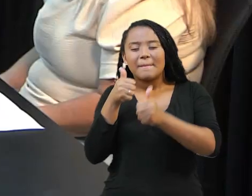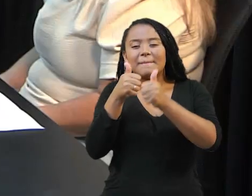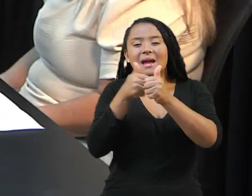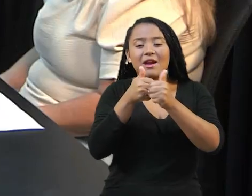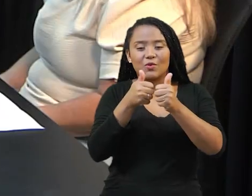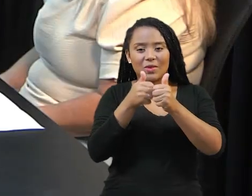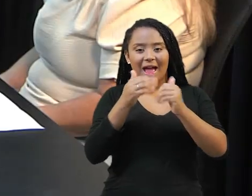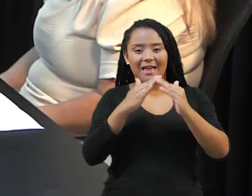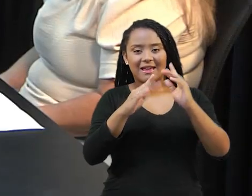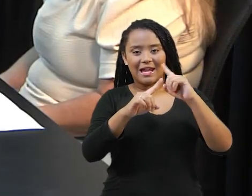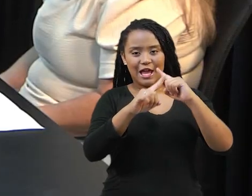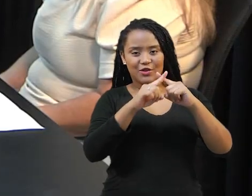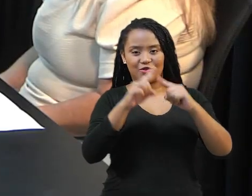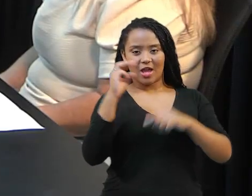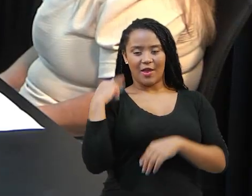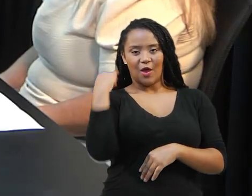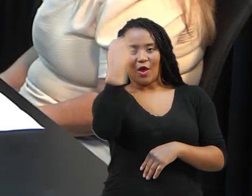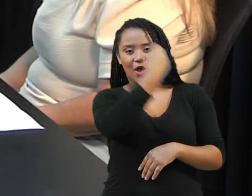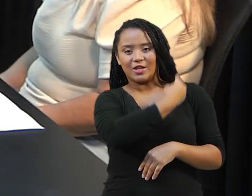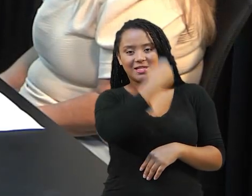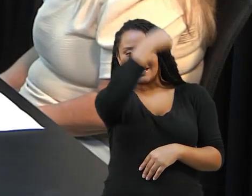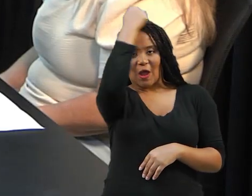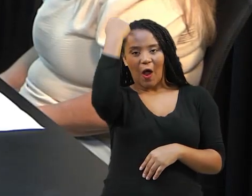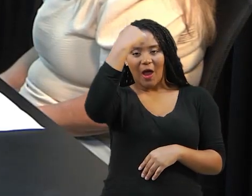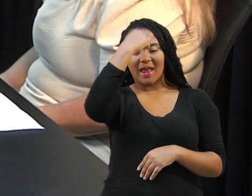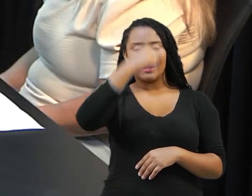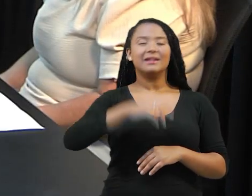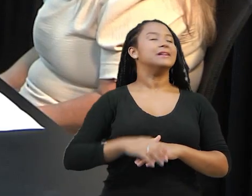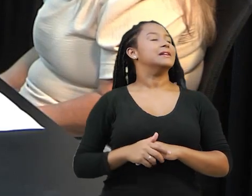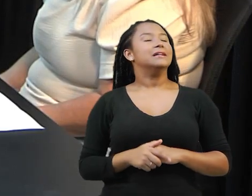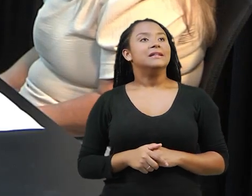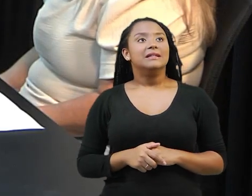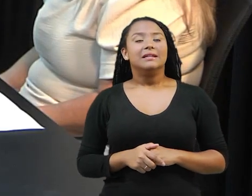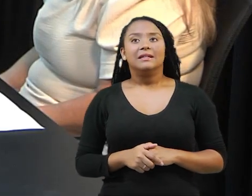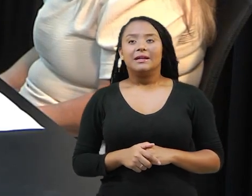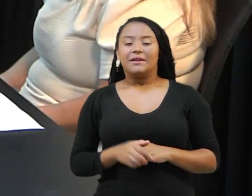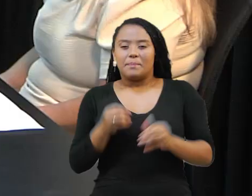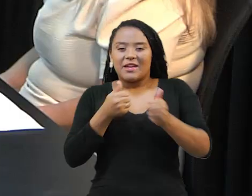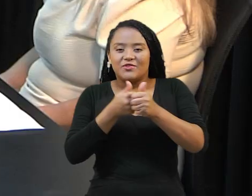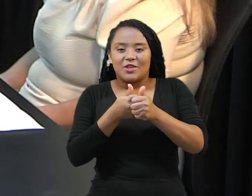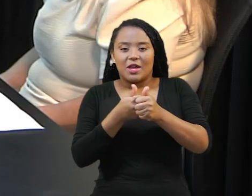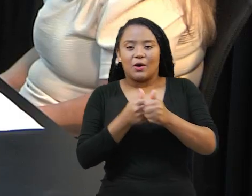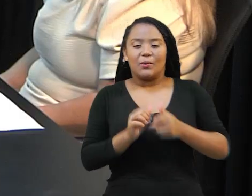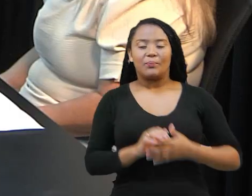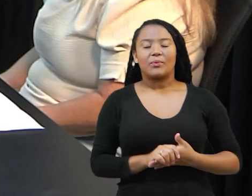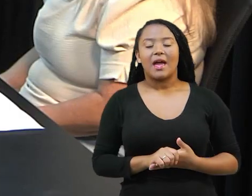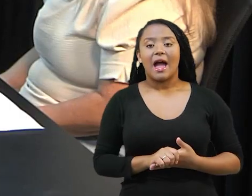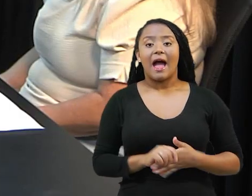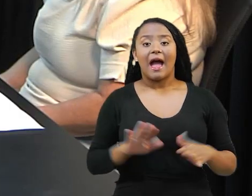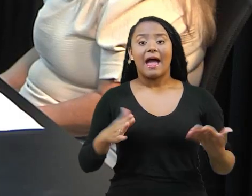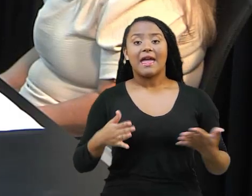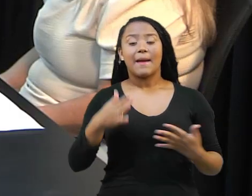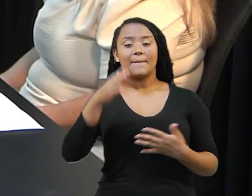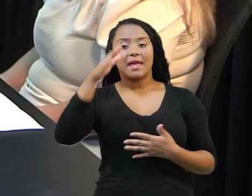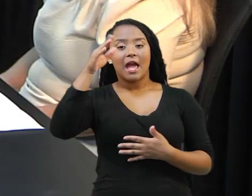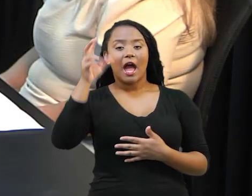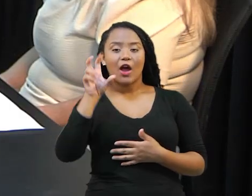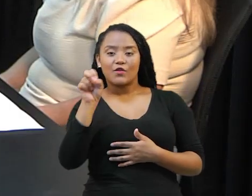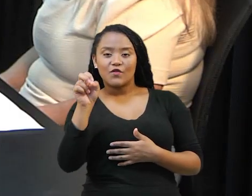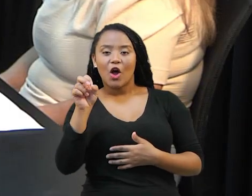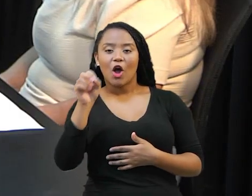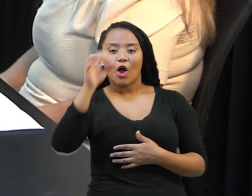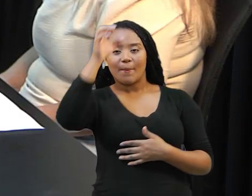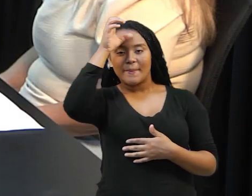montou a escola ali perto do bairro Moarama, né? Então, ela me ensinou a ler. E aos 6 anos eu